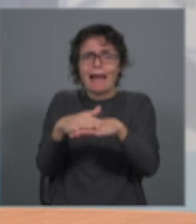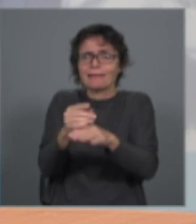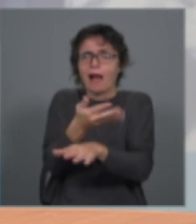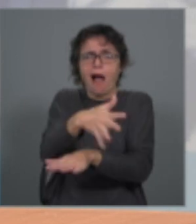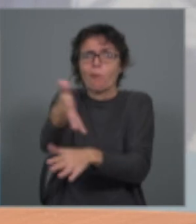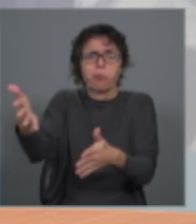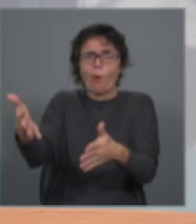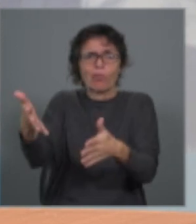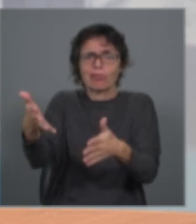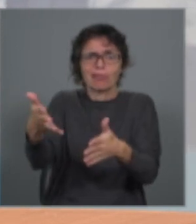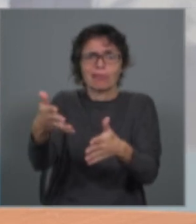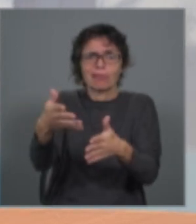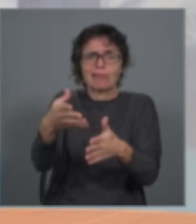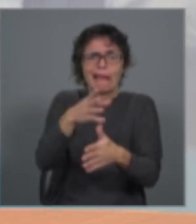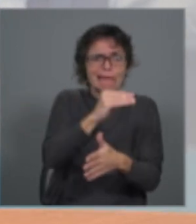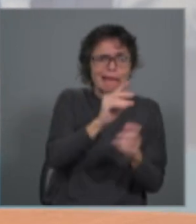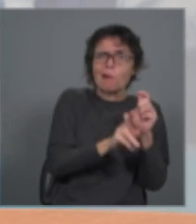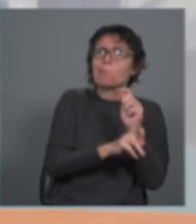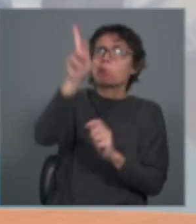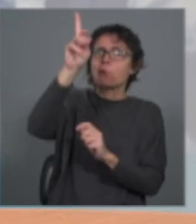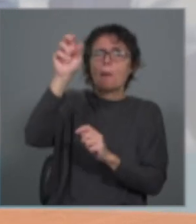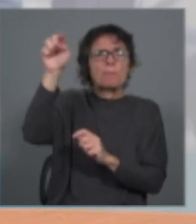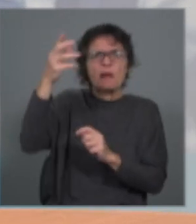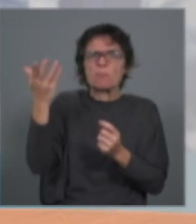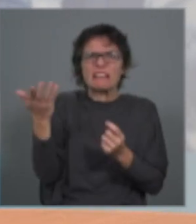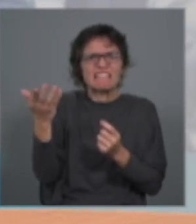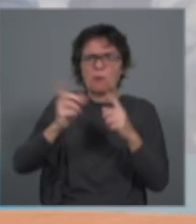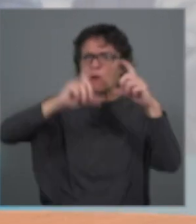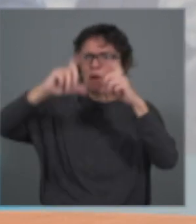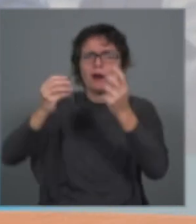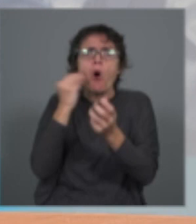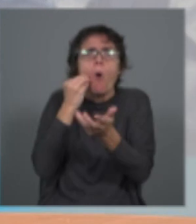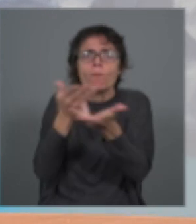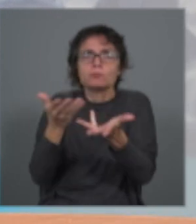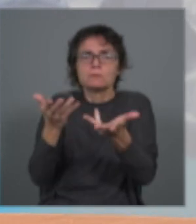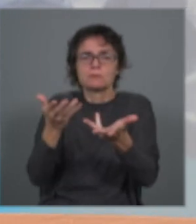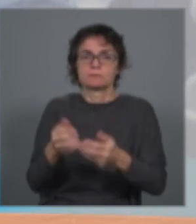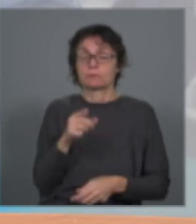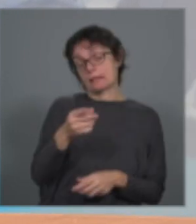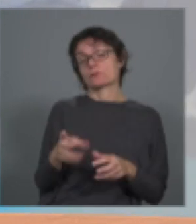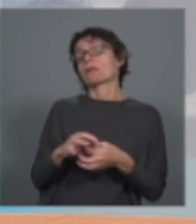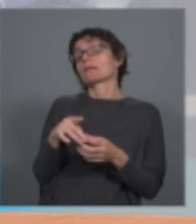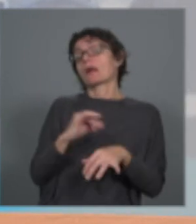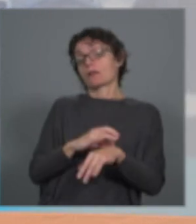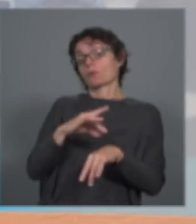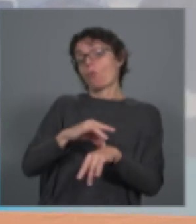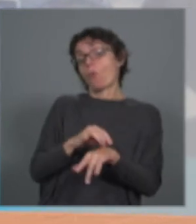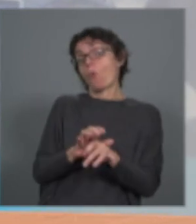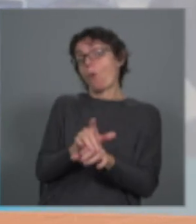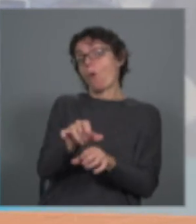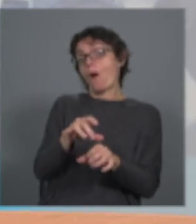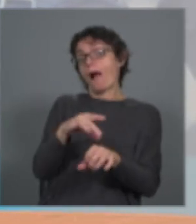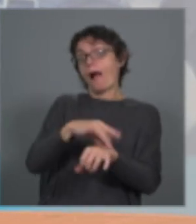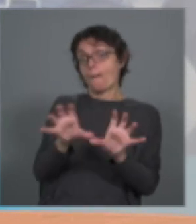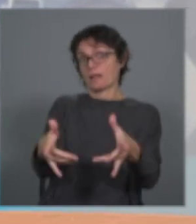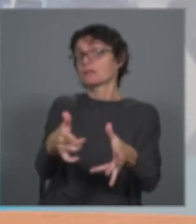dia para o outro. E o problema Isto é pensamento mágico. Isso está a acontecer também por causa da pandemia. Pois claro, aproveitam. Podem